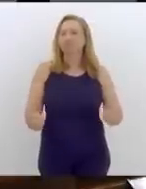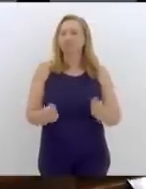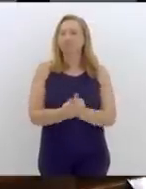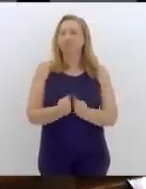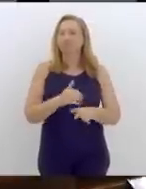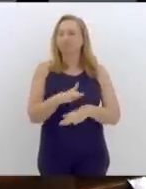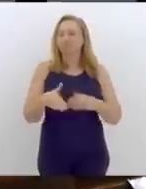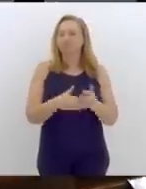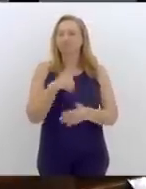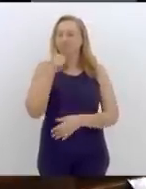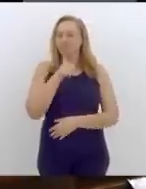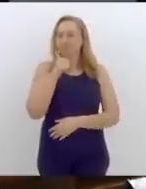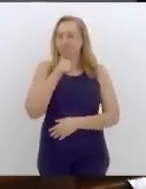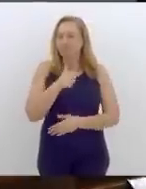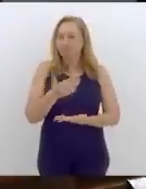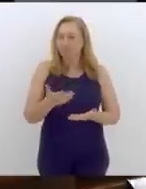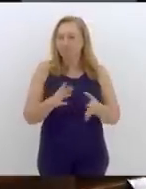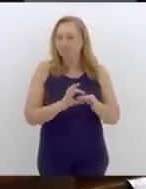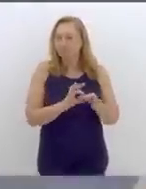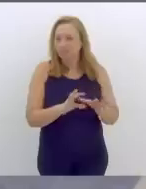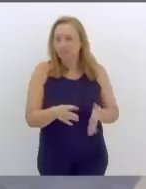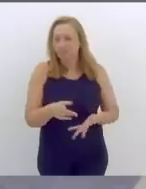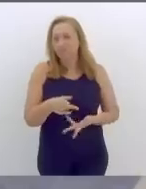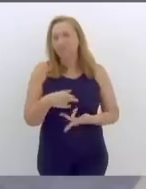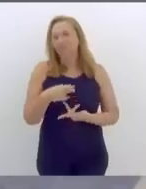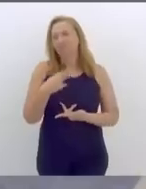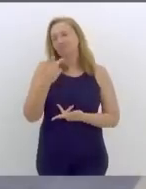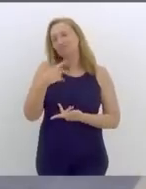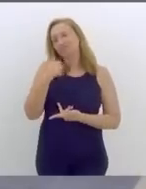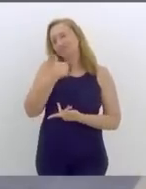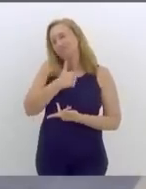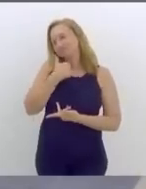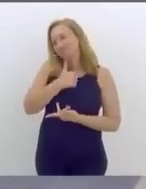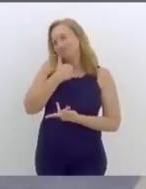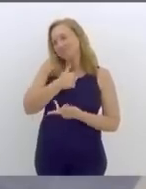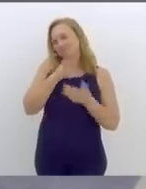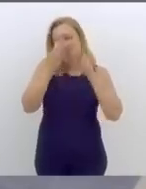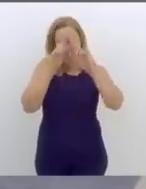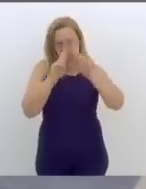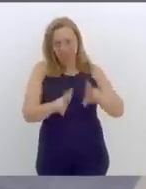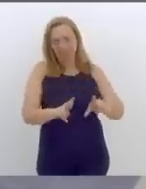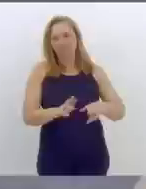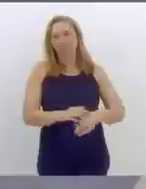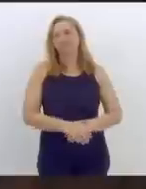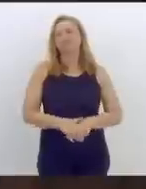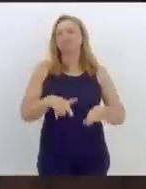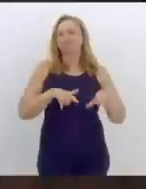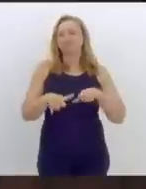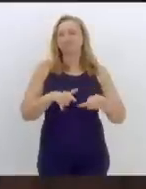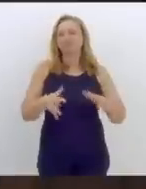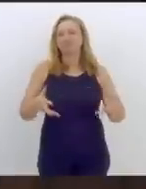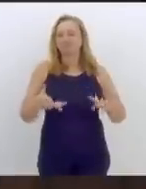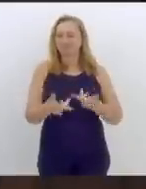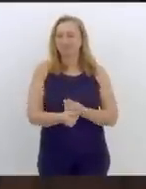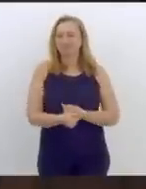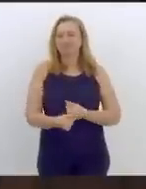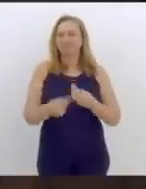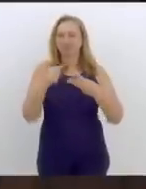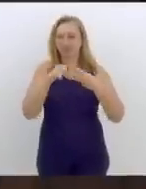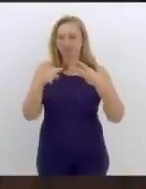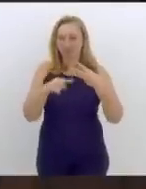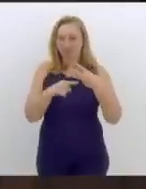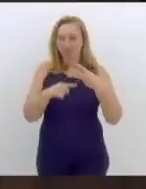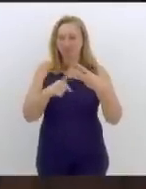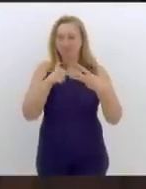as meninas aí me per- me permita chamar de meninas né Com muito respeito que faz um trabalho sensacional eu tenho três